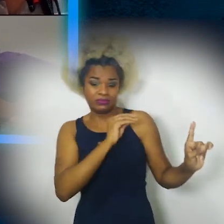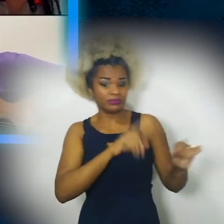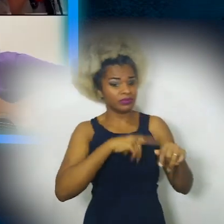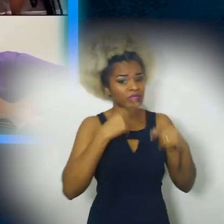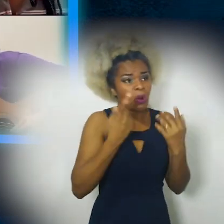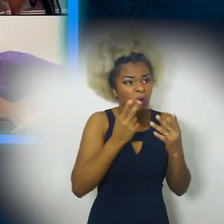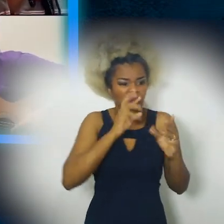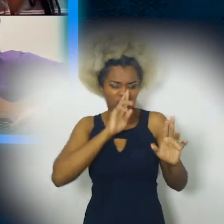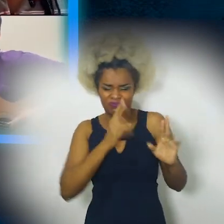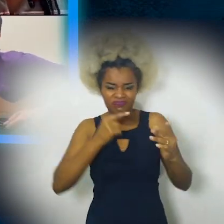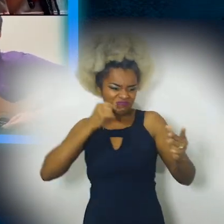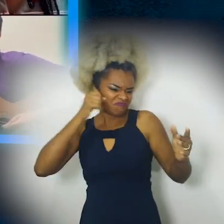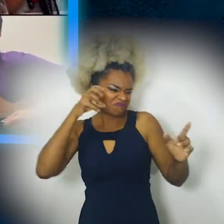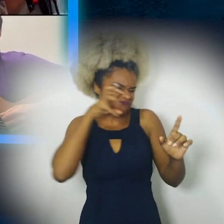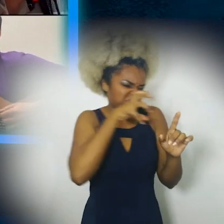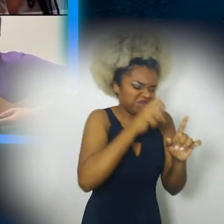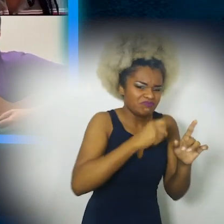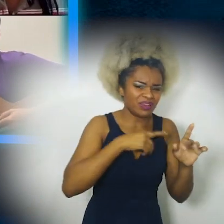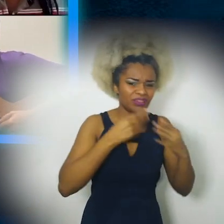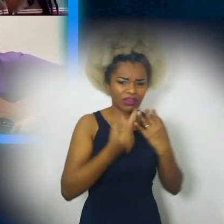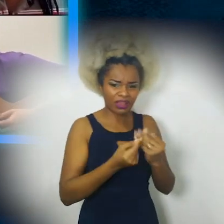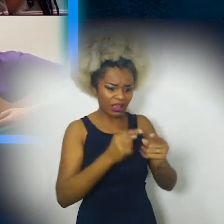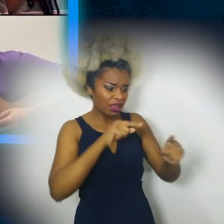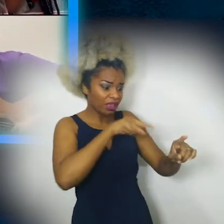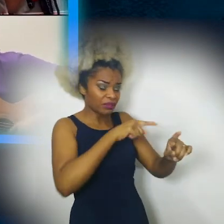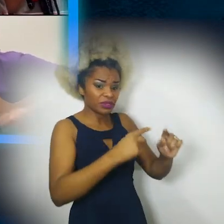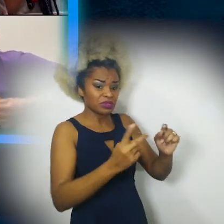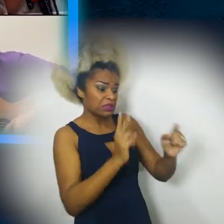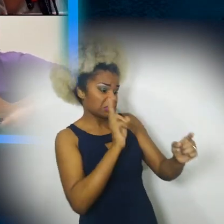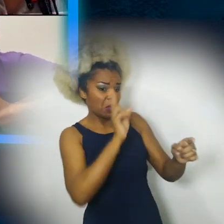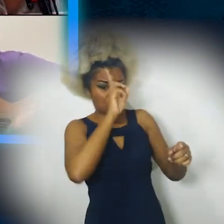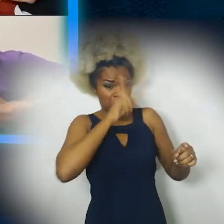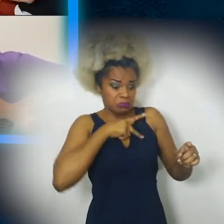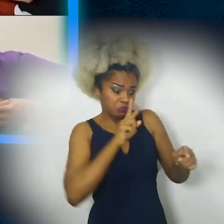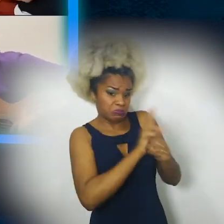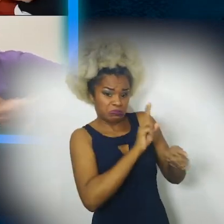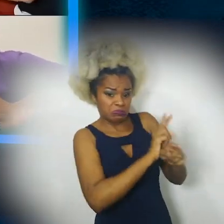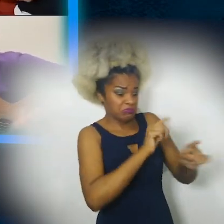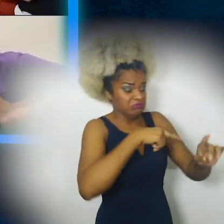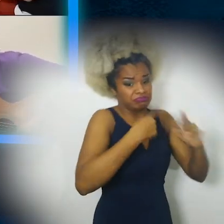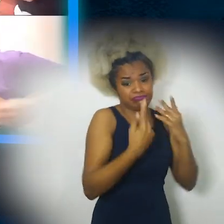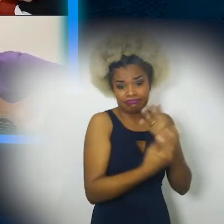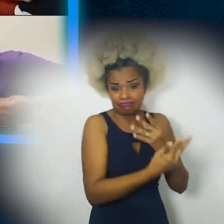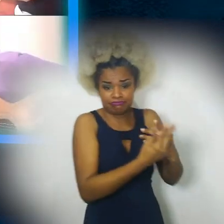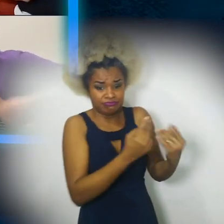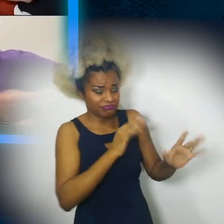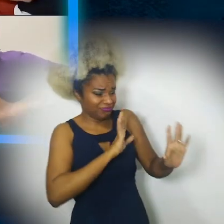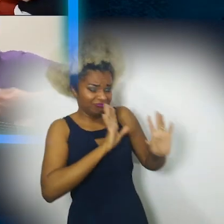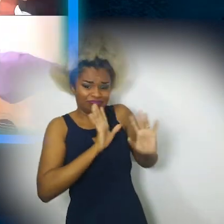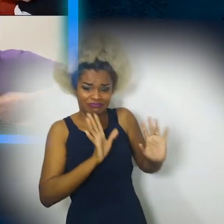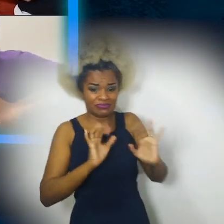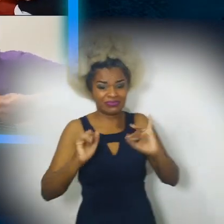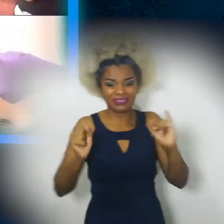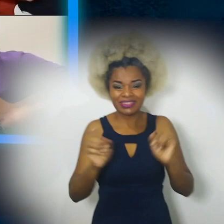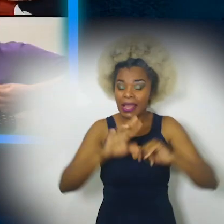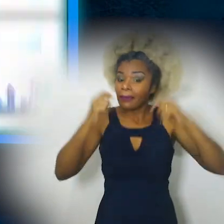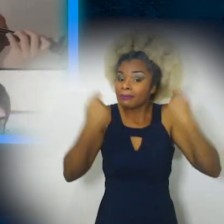distante, ou então de ferir com quem se defende.